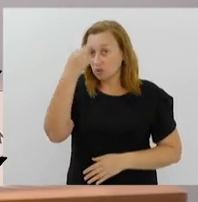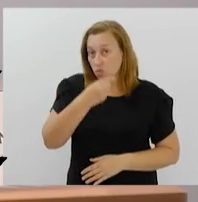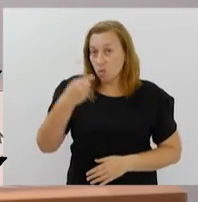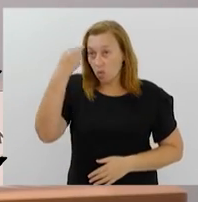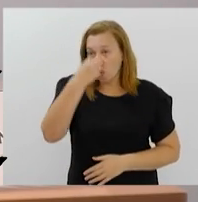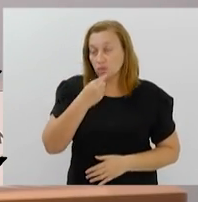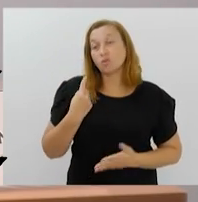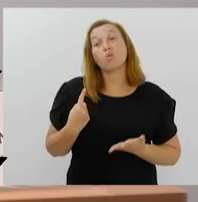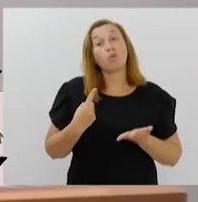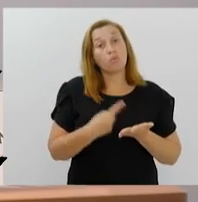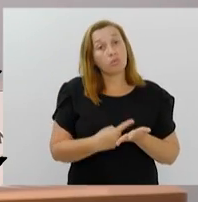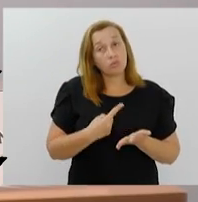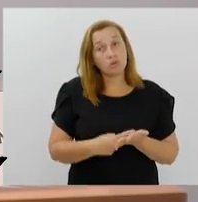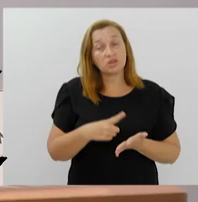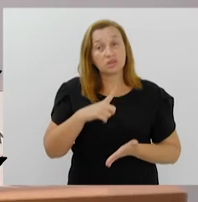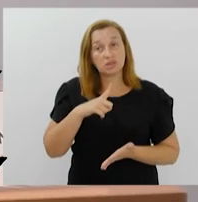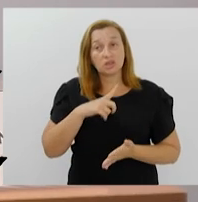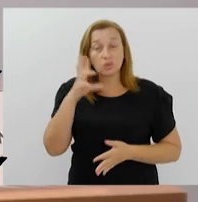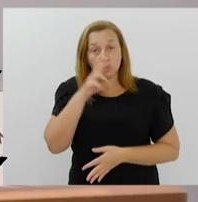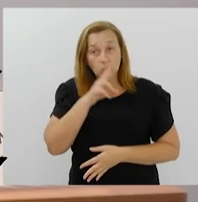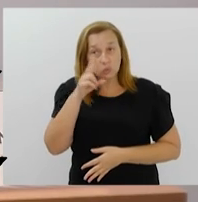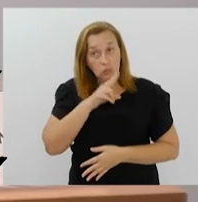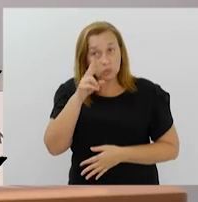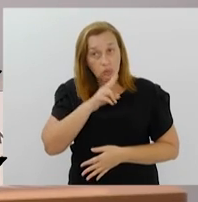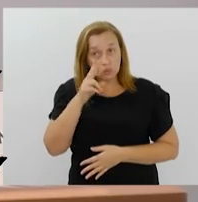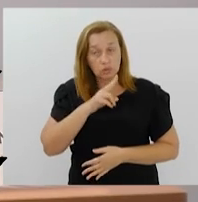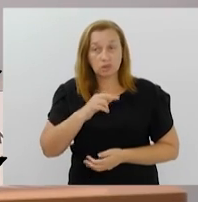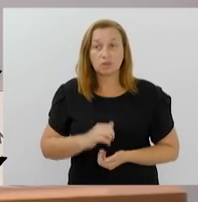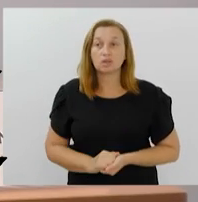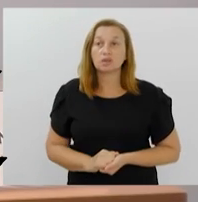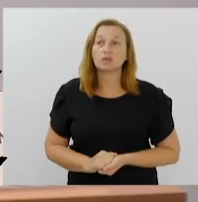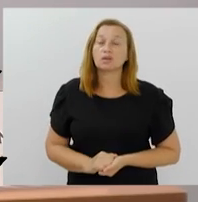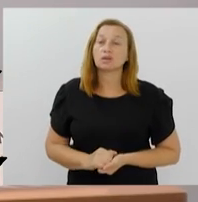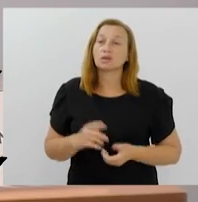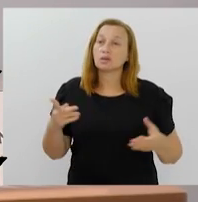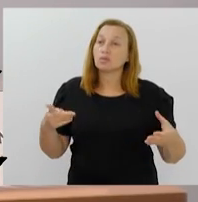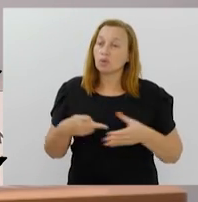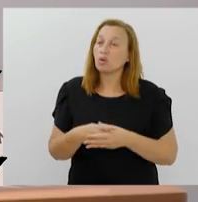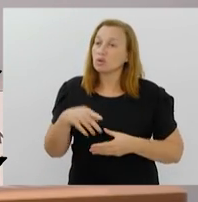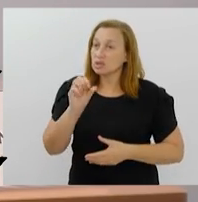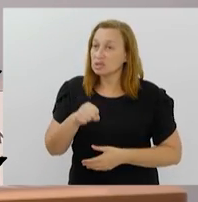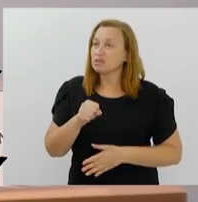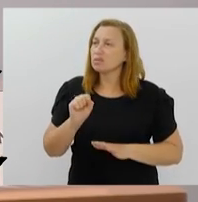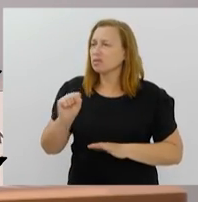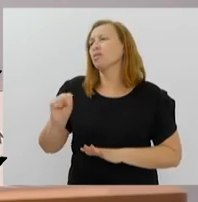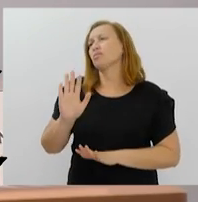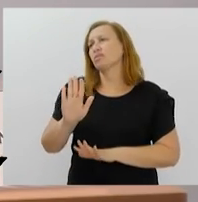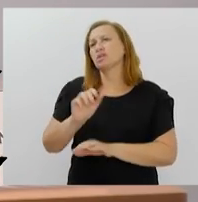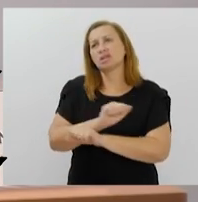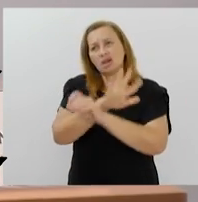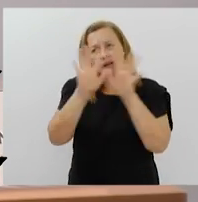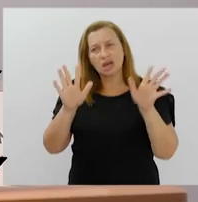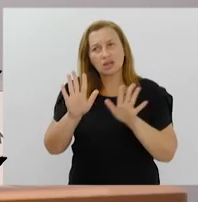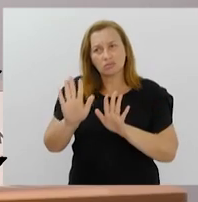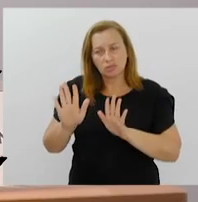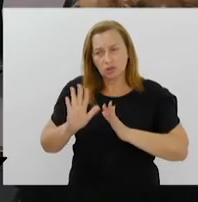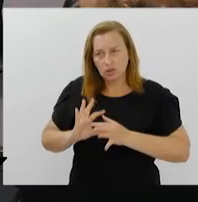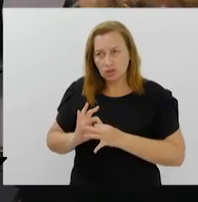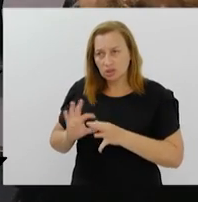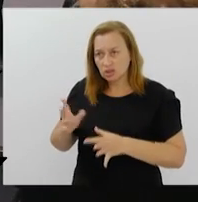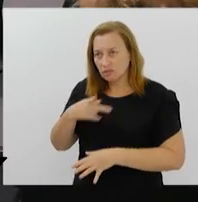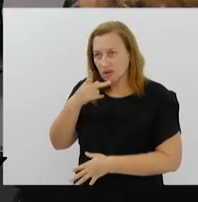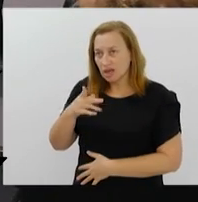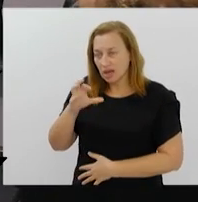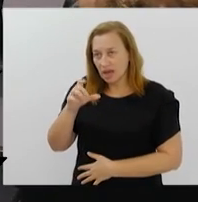há um compromisso nas situações de urgência emergência de responder sim tá E tá claro me permite só uma parte sor